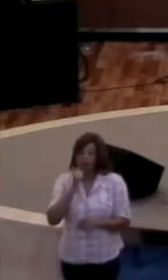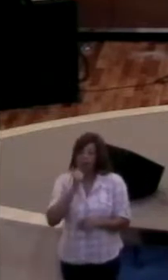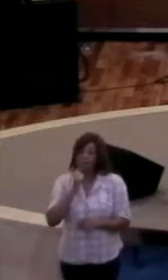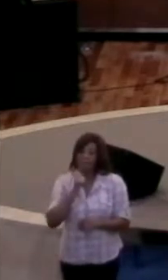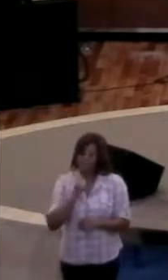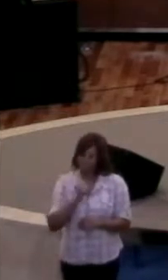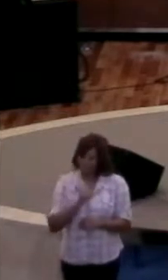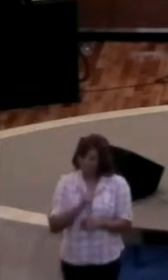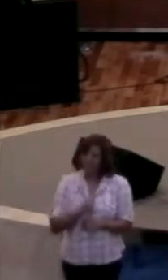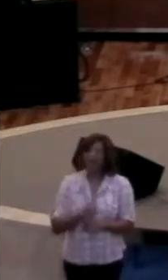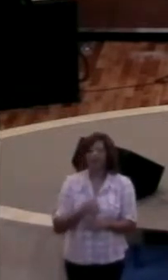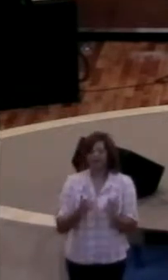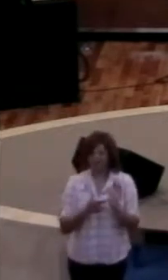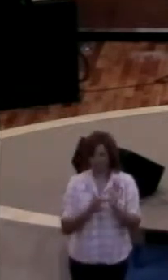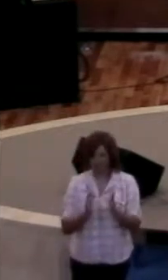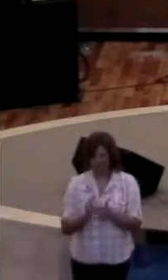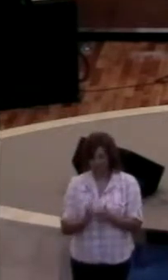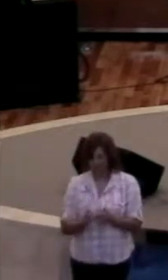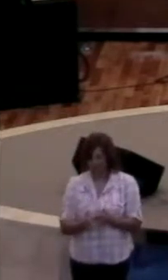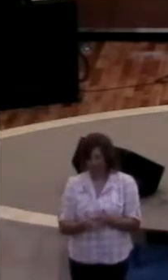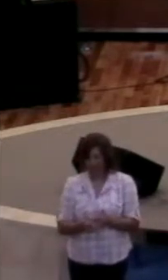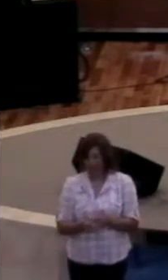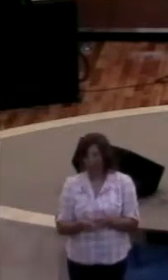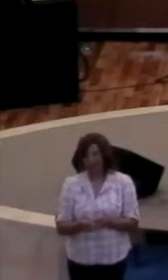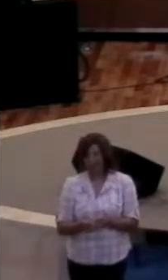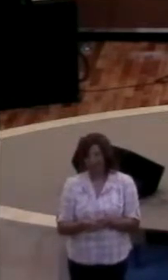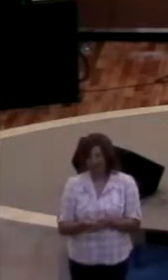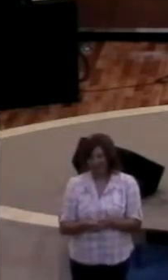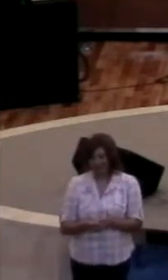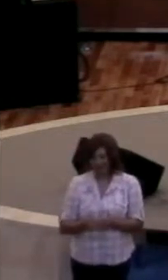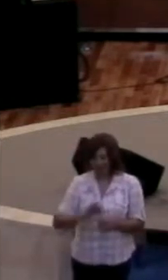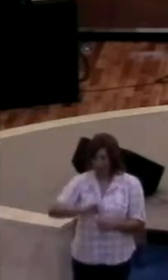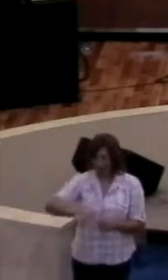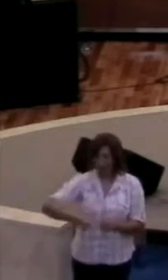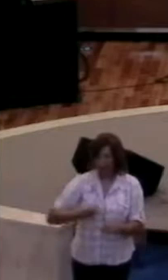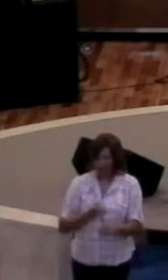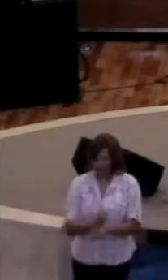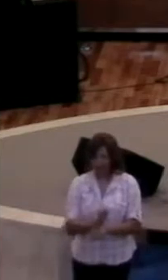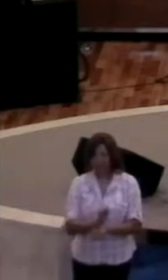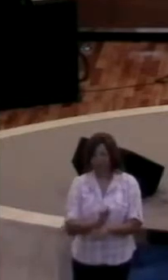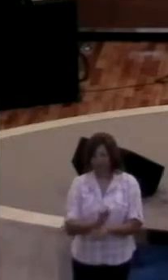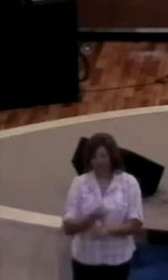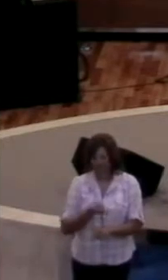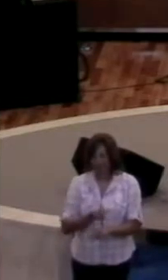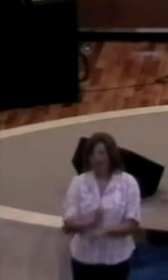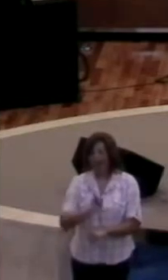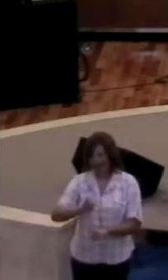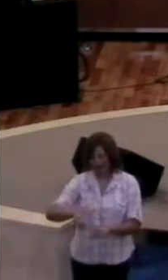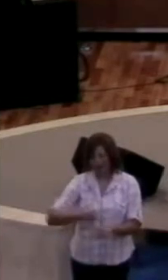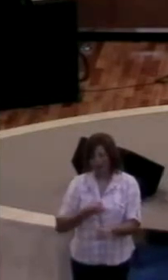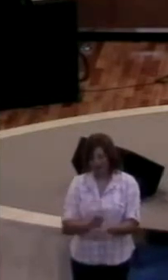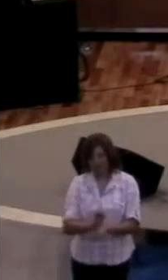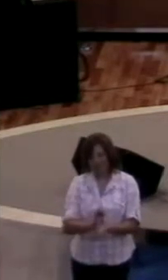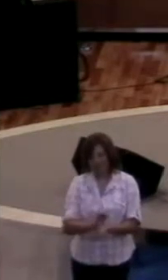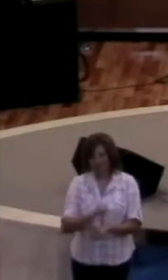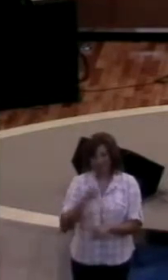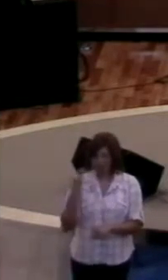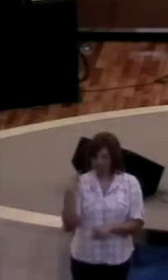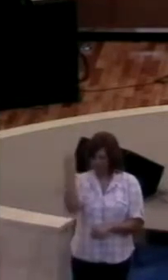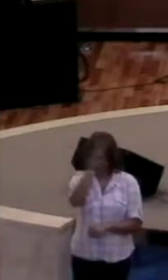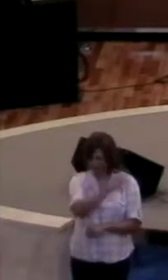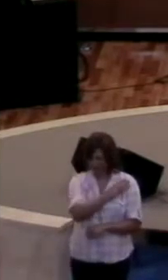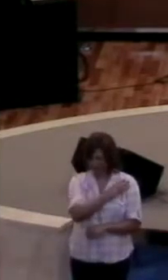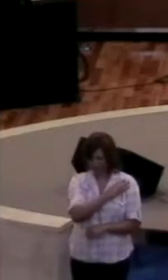Você já, quantos aqui, por favor, habilitados, todos vocês passaram pela autoescola, não é verdade?